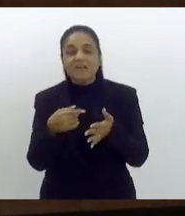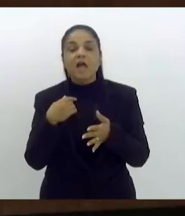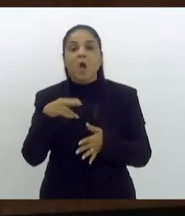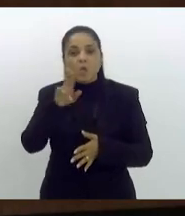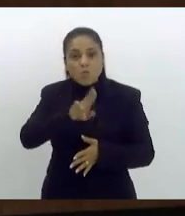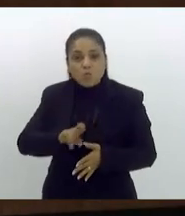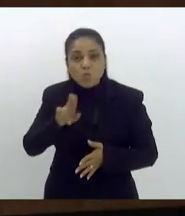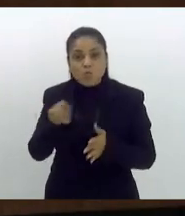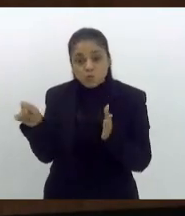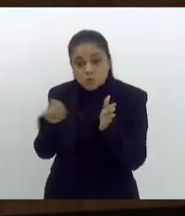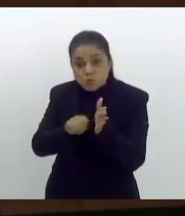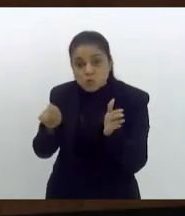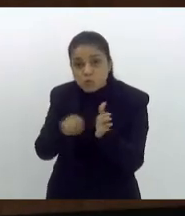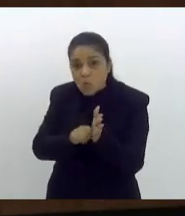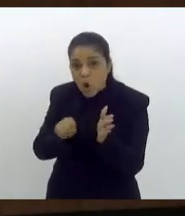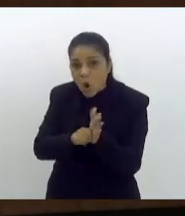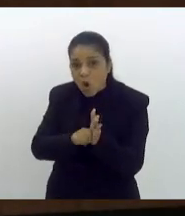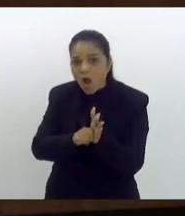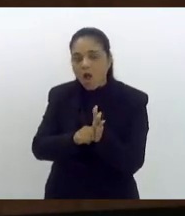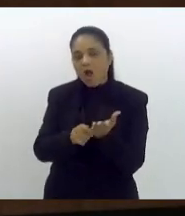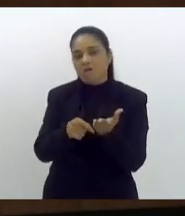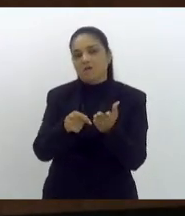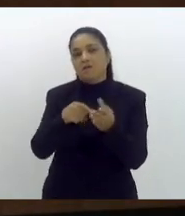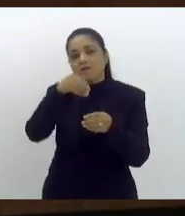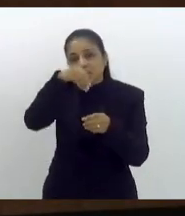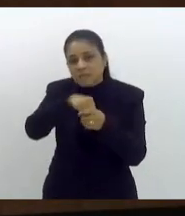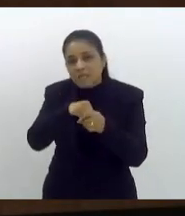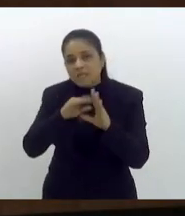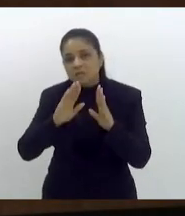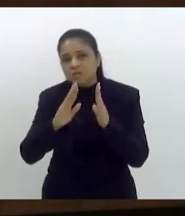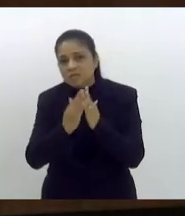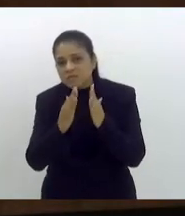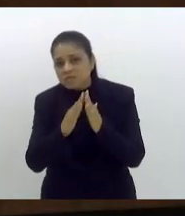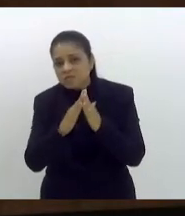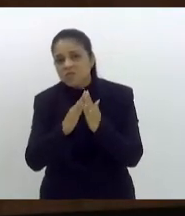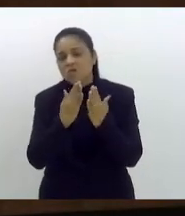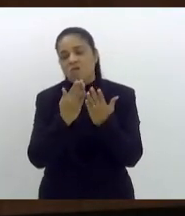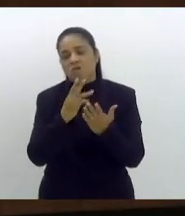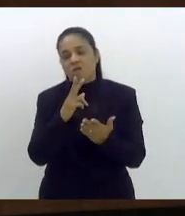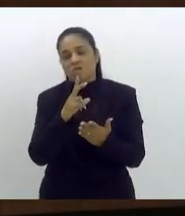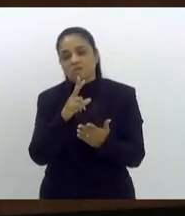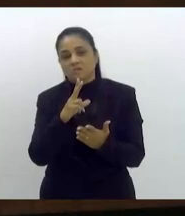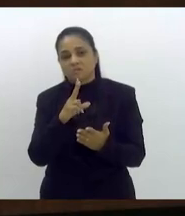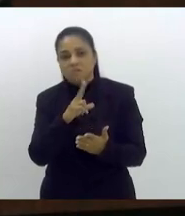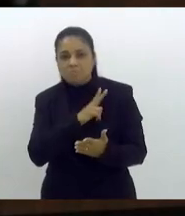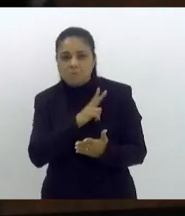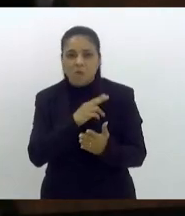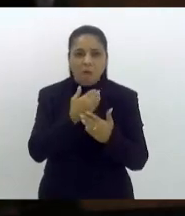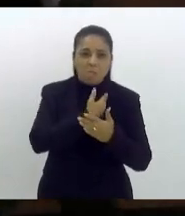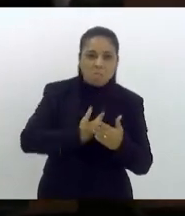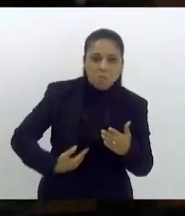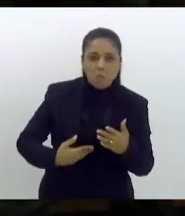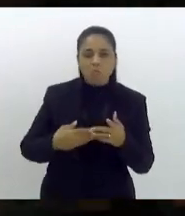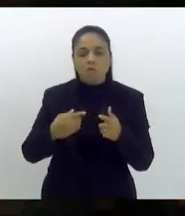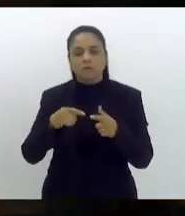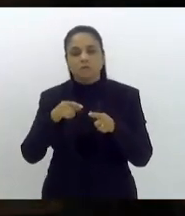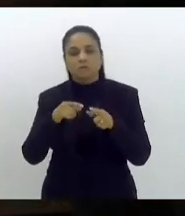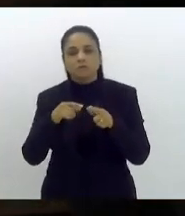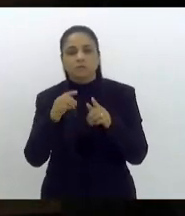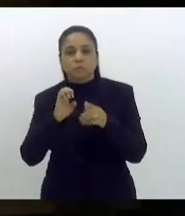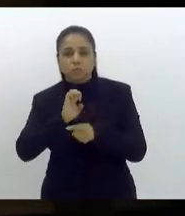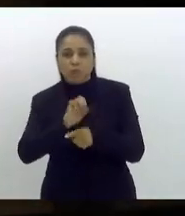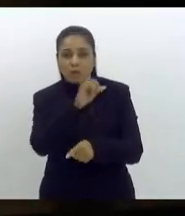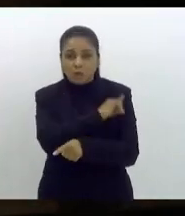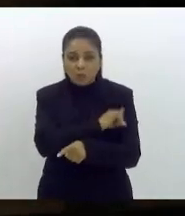nas escolas é do estado do Rio de Janeiro nas universidades da escola do Rio de Janeiro grande problema Definitivamente não é